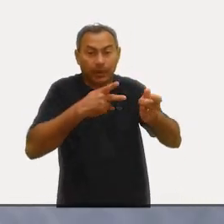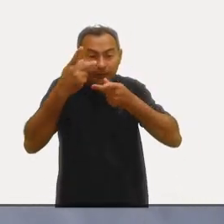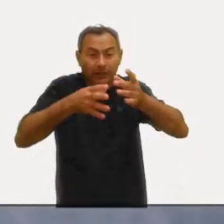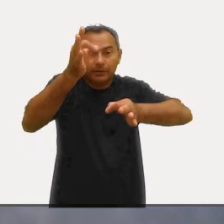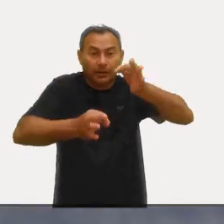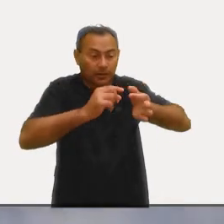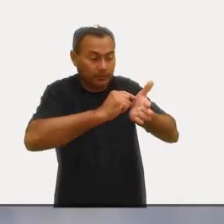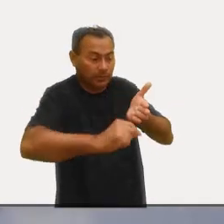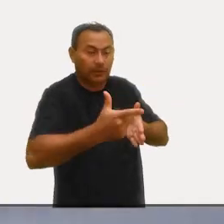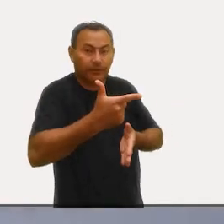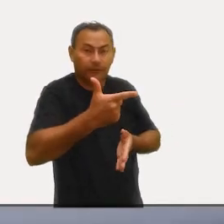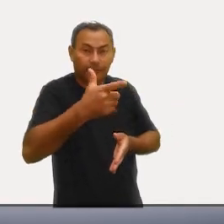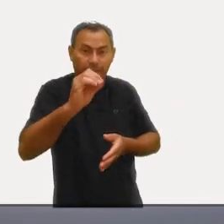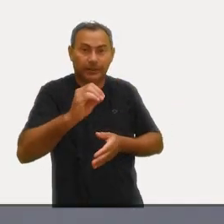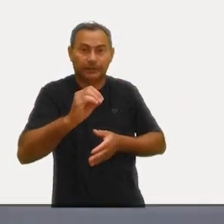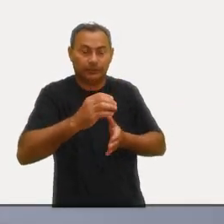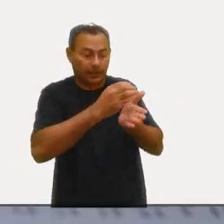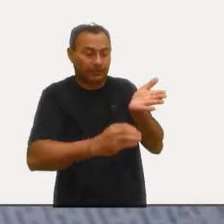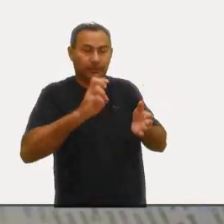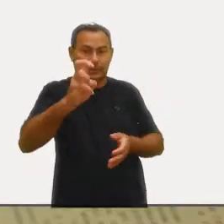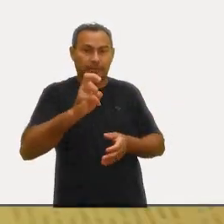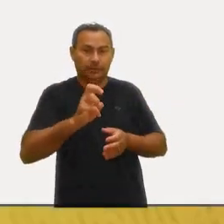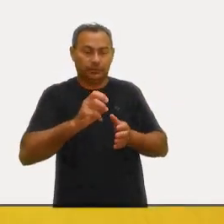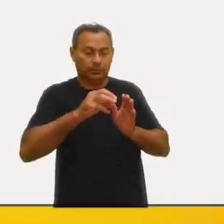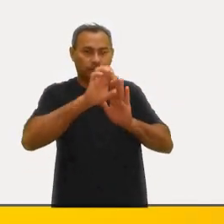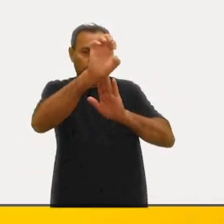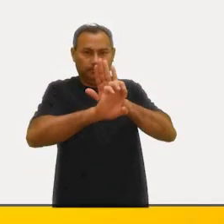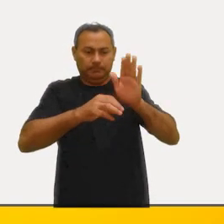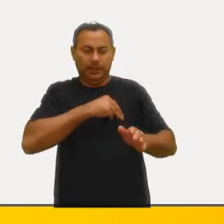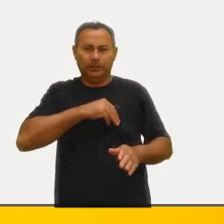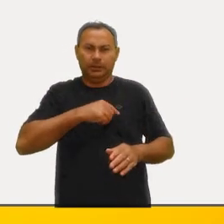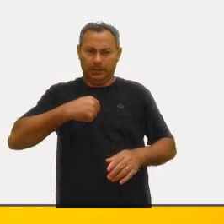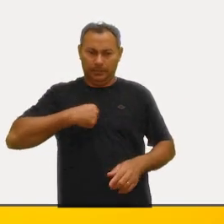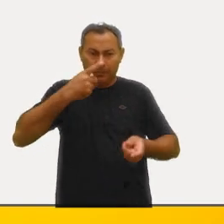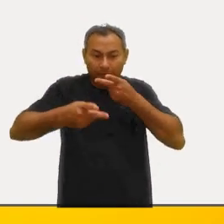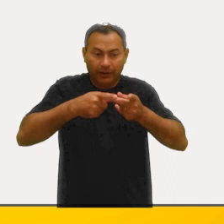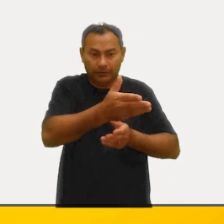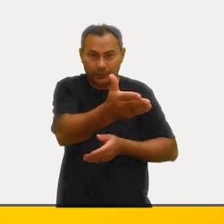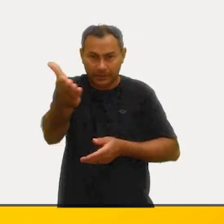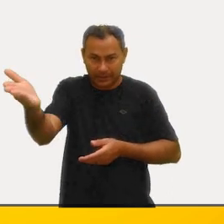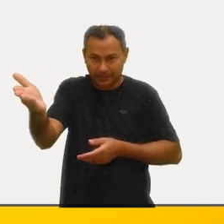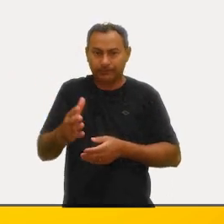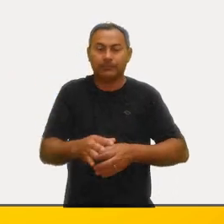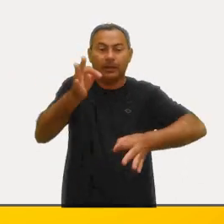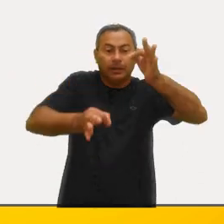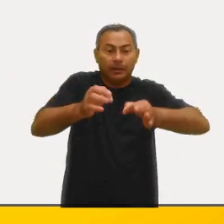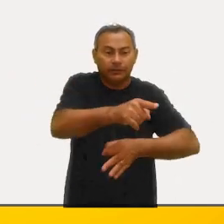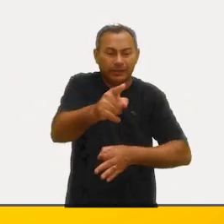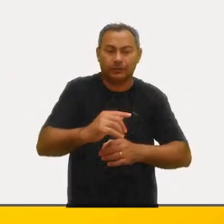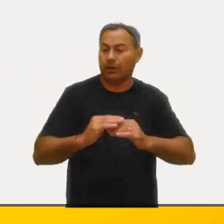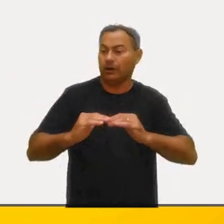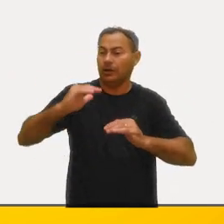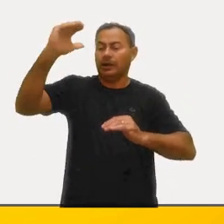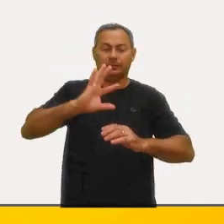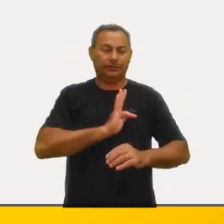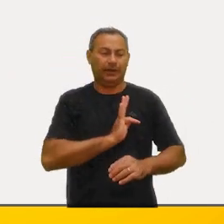fala sobre justiça no versículo 20 do capítulo 5 de Mateus. Pois eu lhes digo que se a justiça de vocês não for